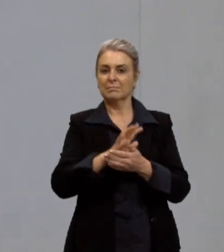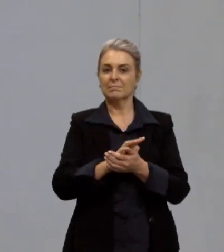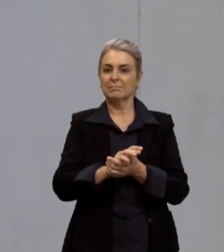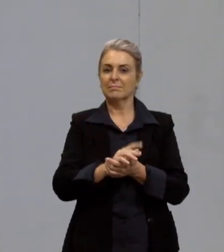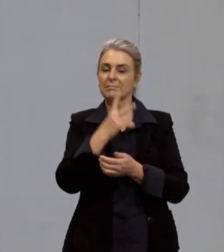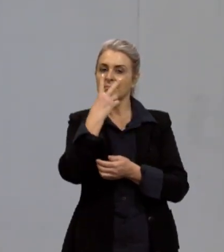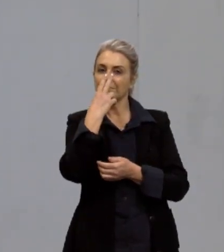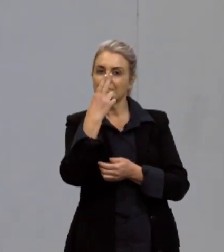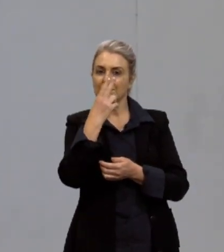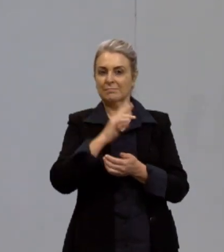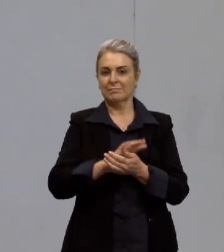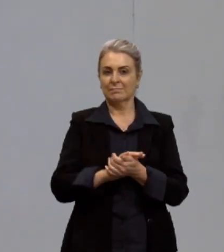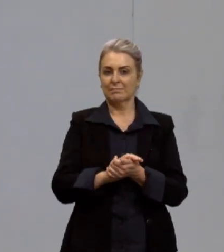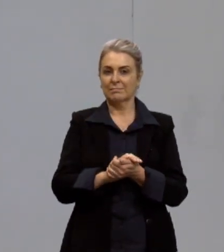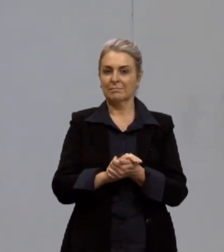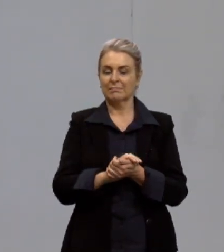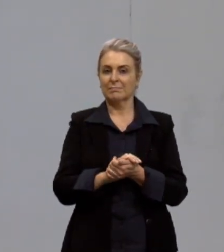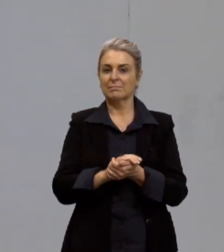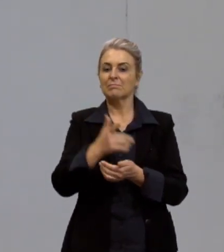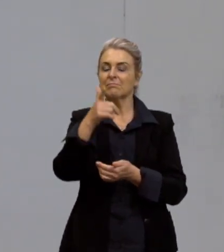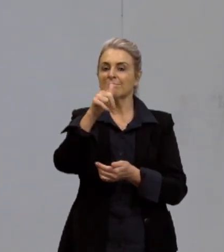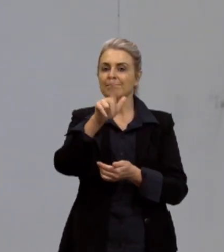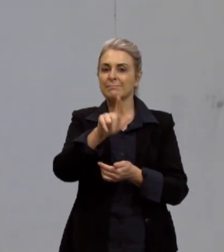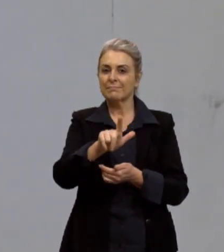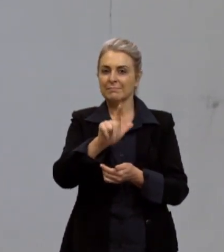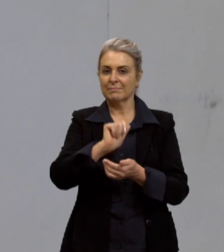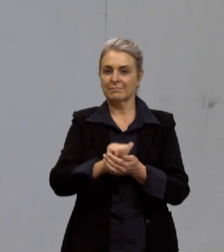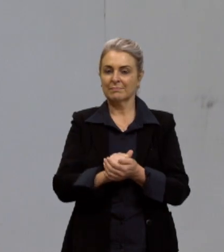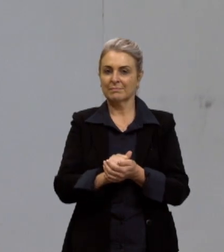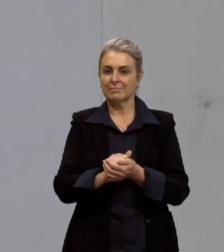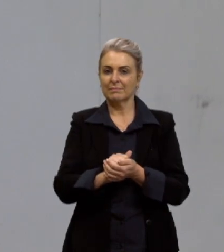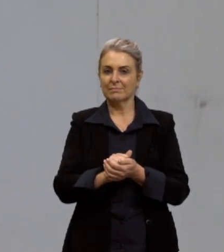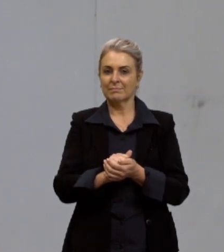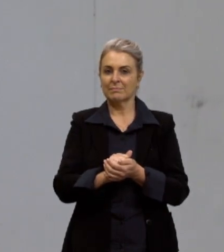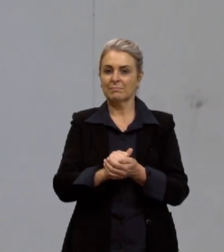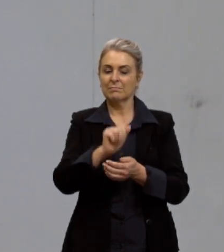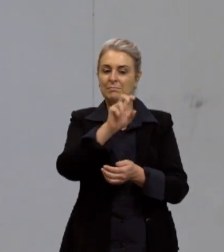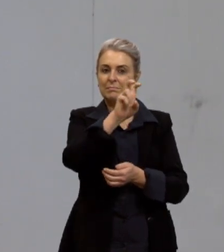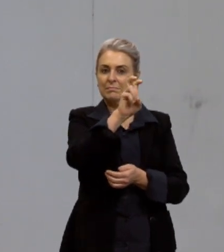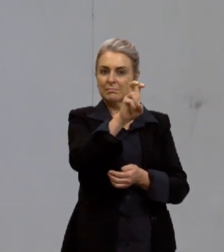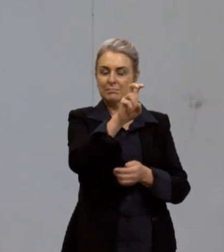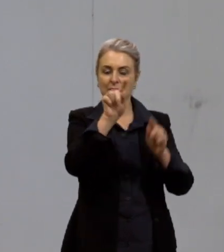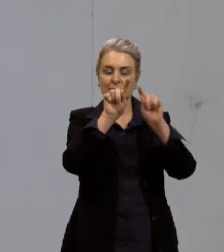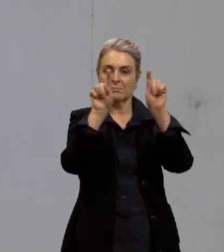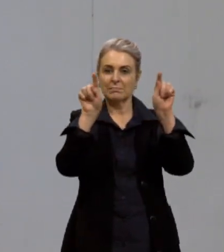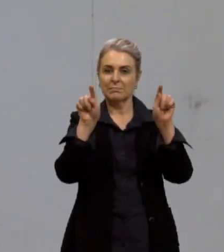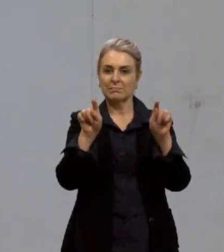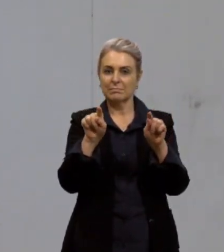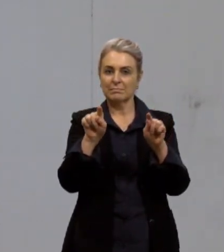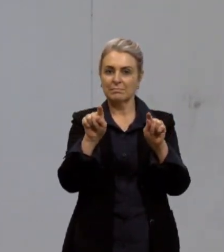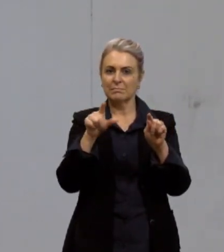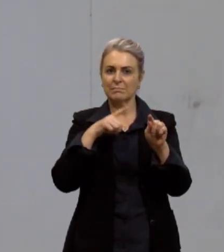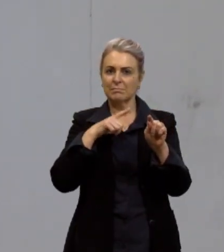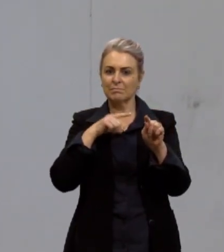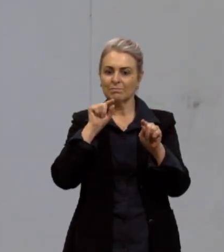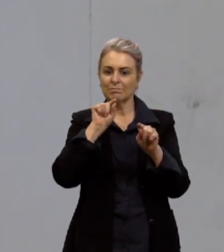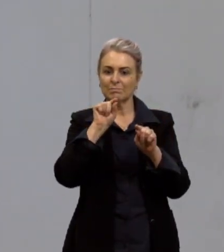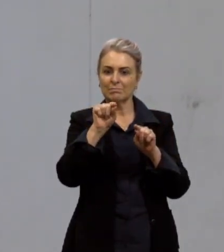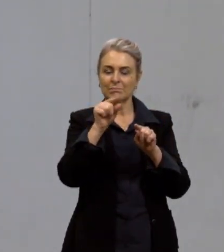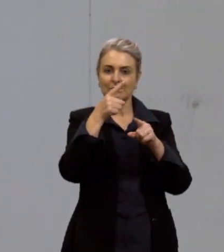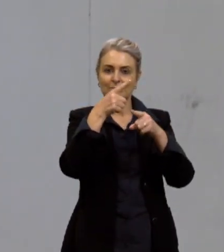igual, ó, novamente, entre o 5 e o parênteses tem um sinalzinho de